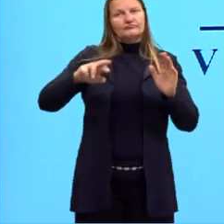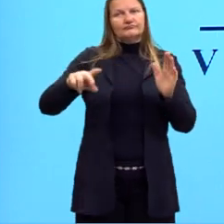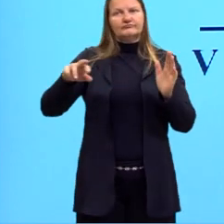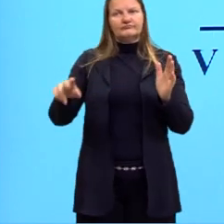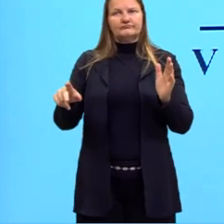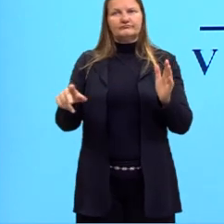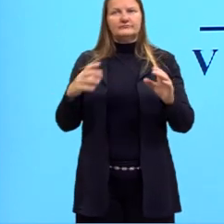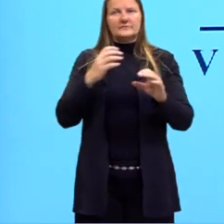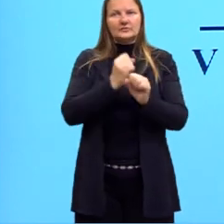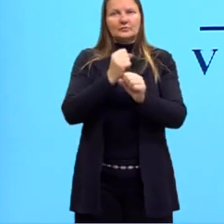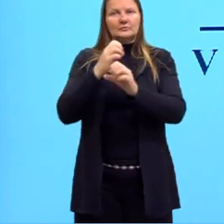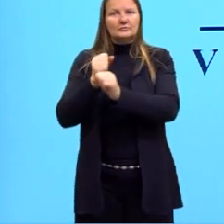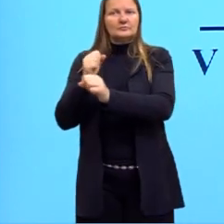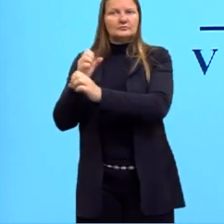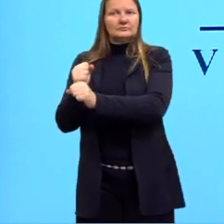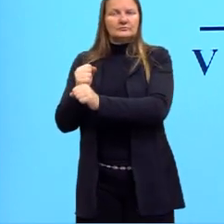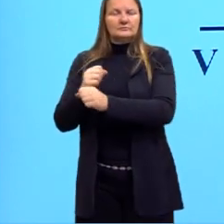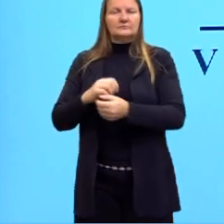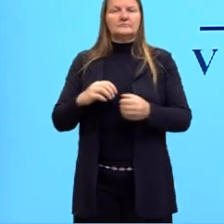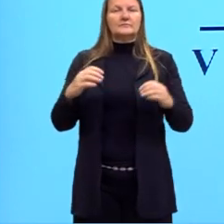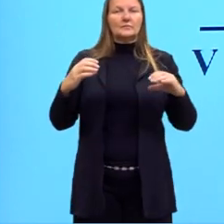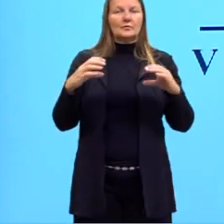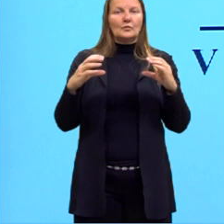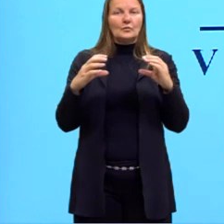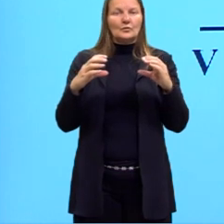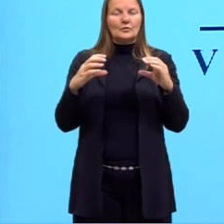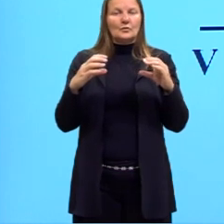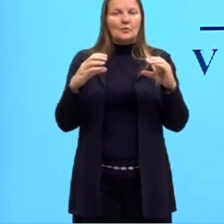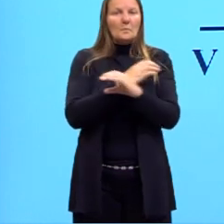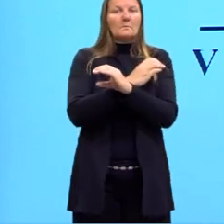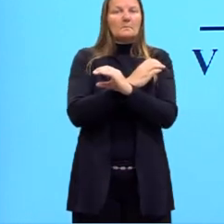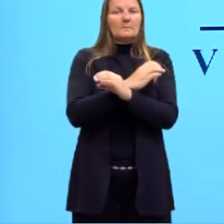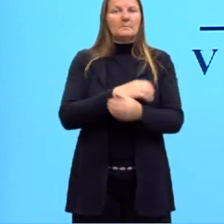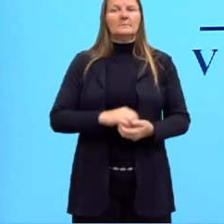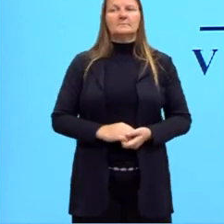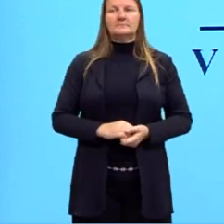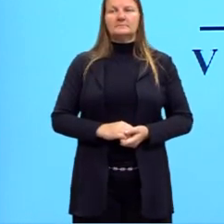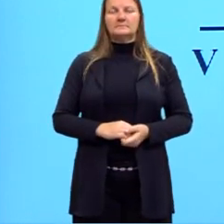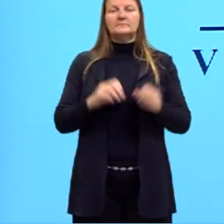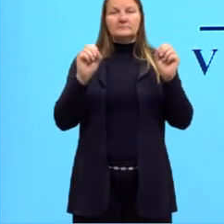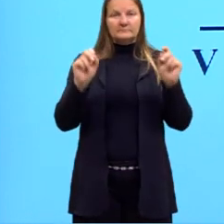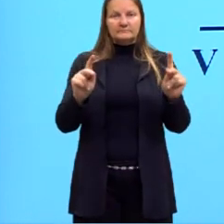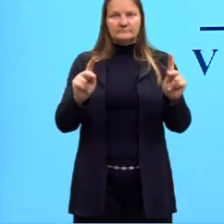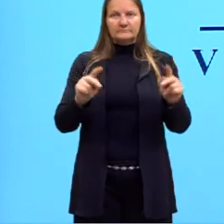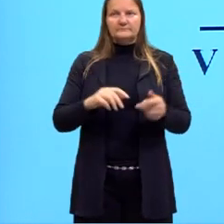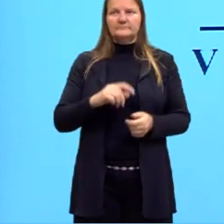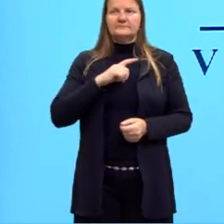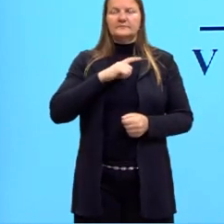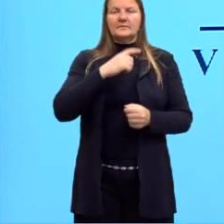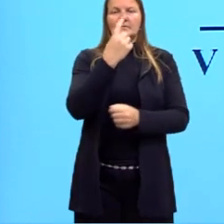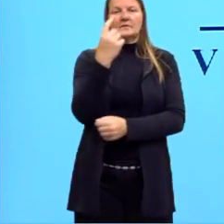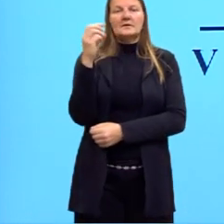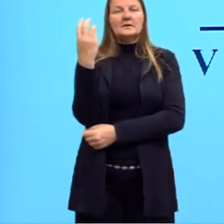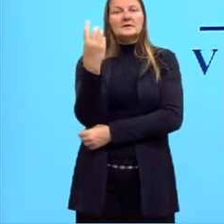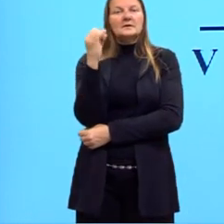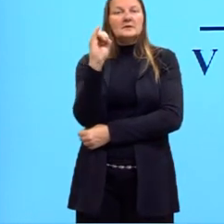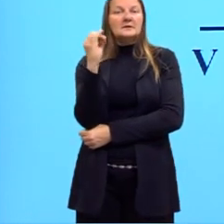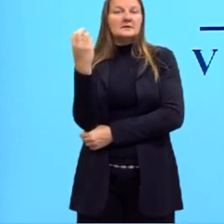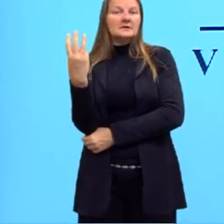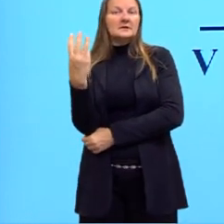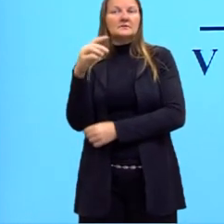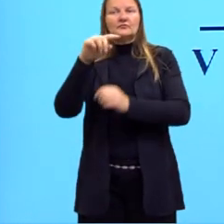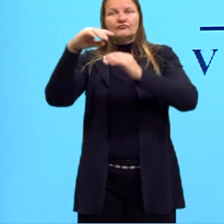diferentes né porque ela se somam para dar corrente total Tá certo e aí claro né o empresa ele continua aqui